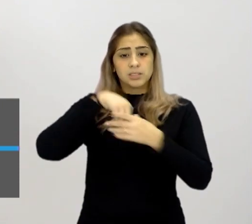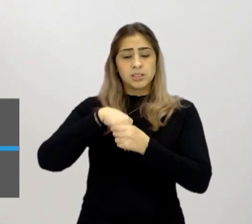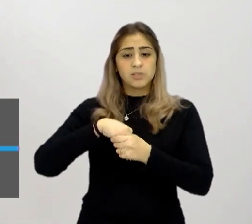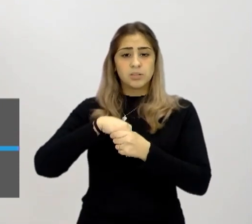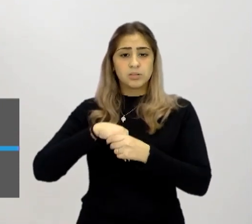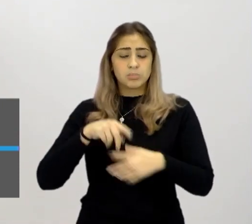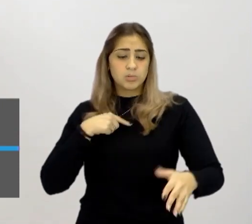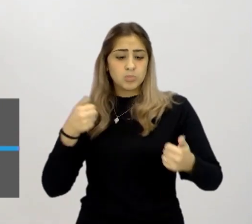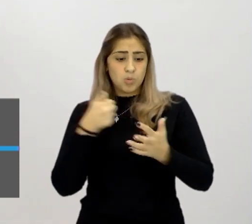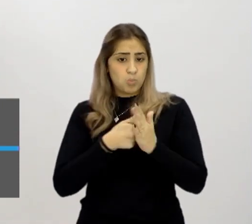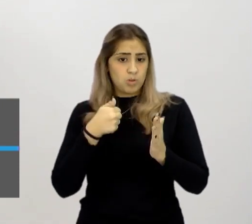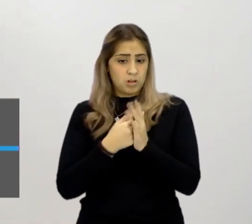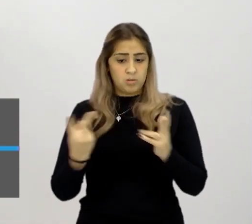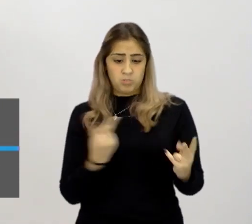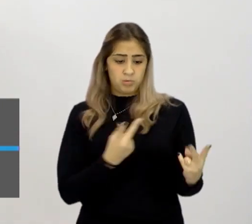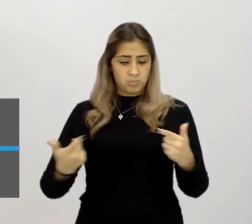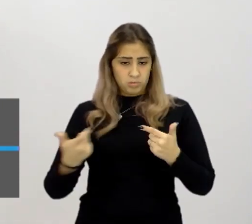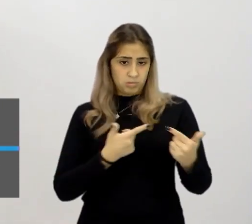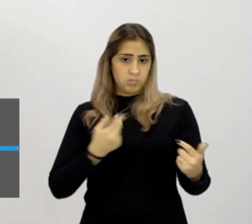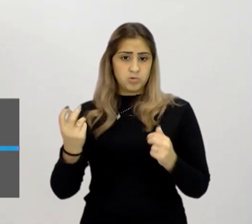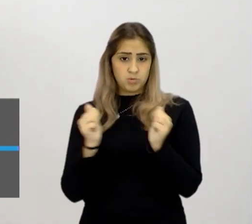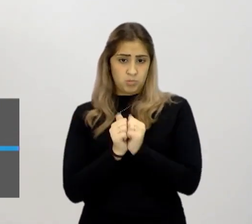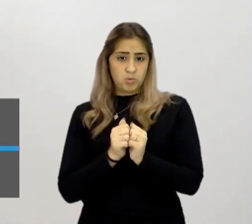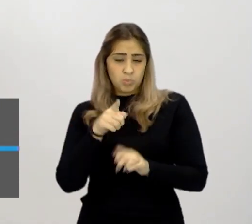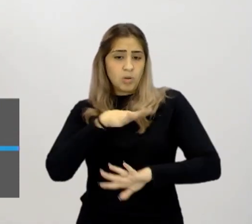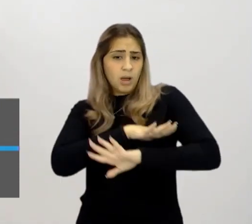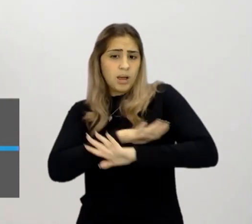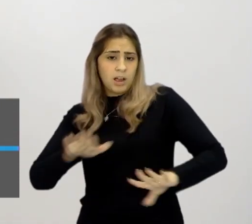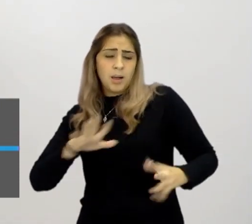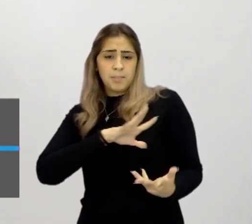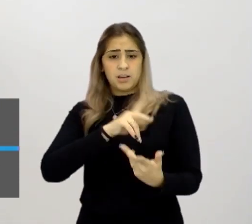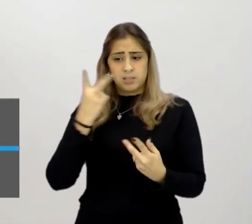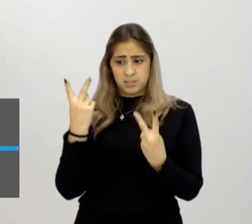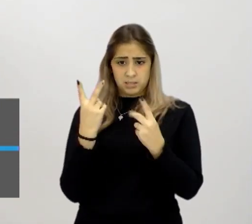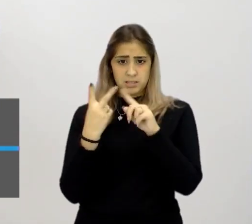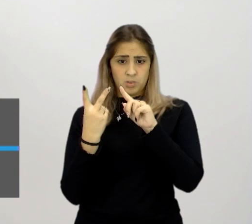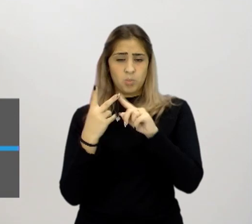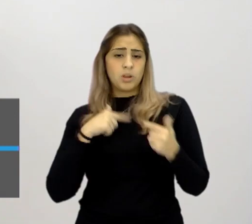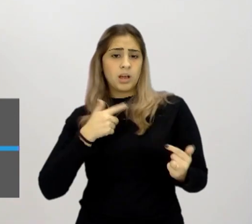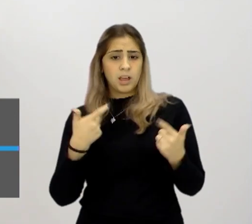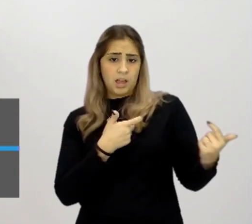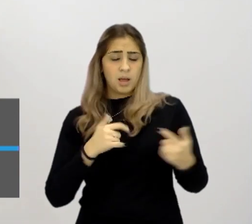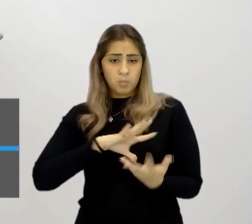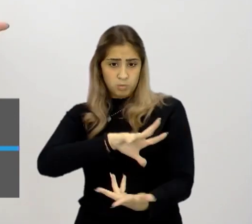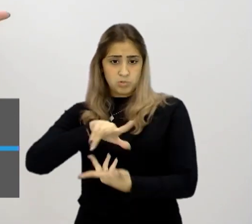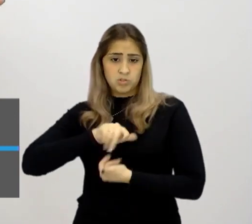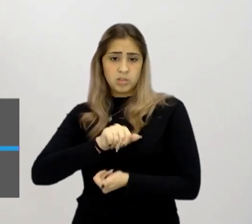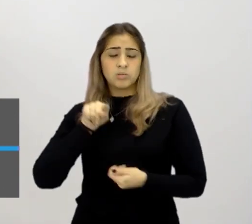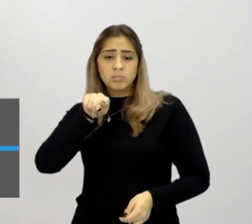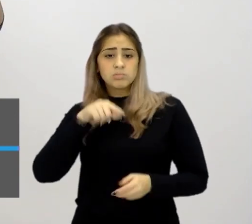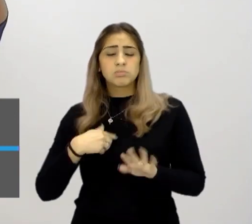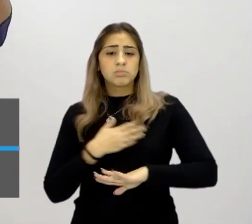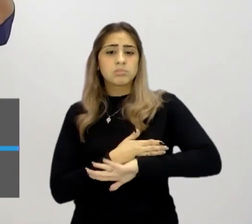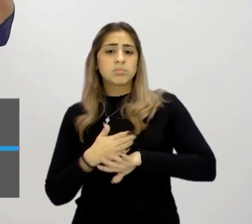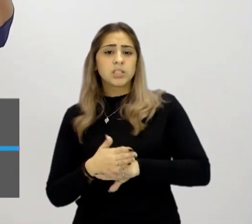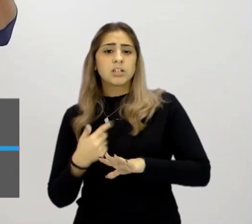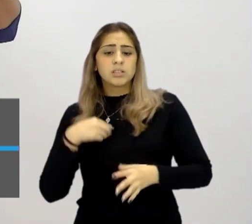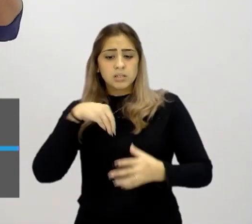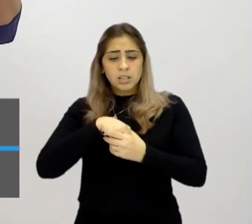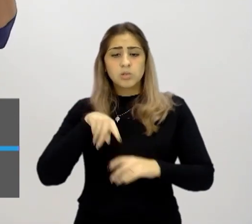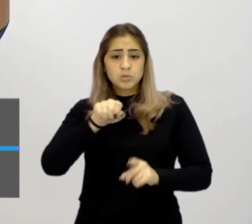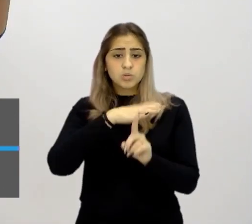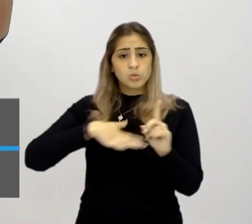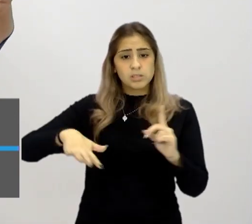ali, lutando juntos, né? Só que quando acaba a Segunda Guerra Mundial, eles vão emergir no cenário